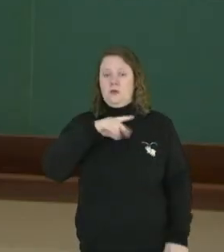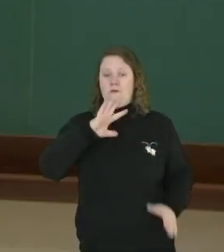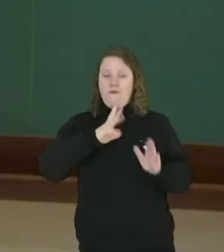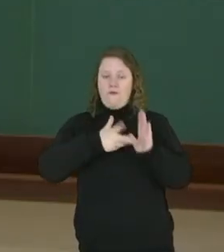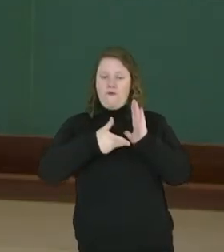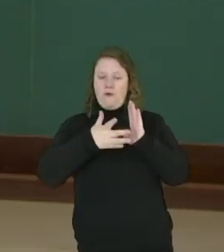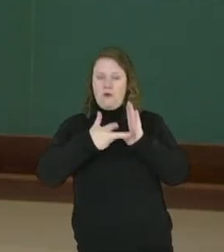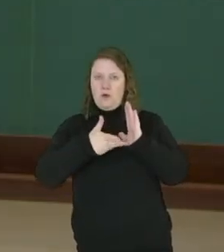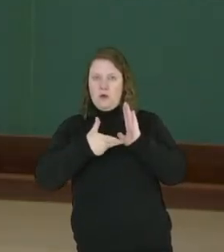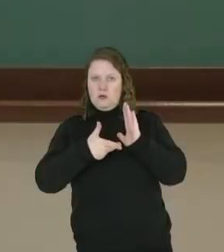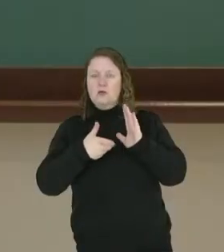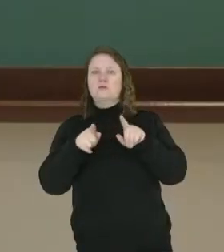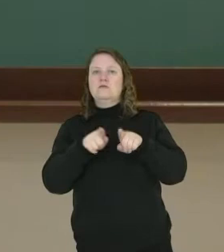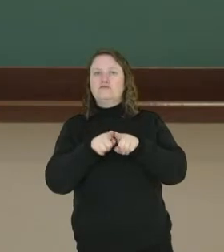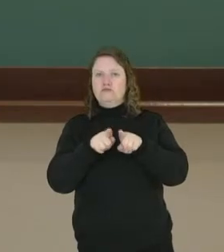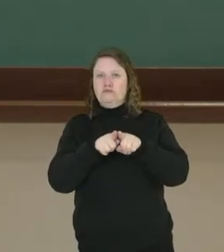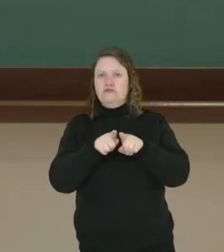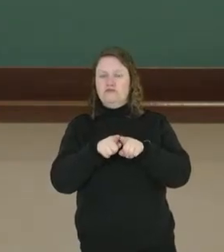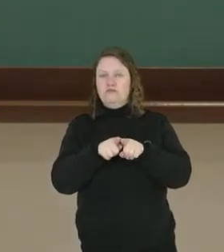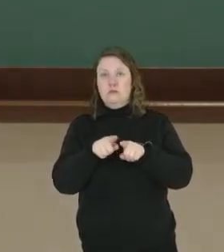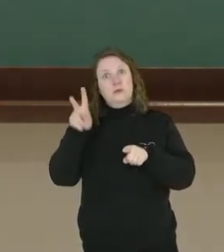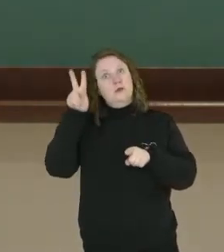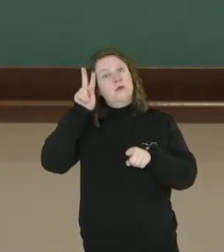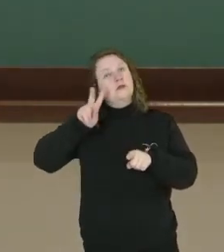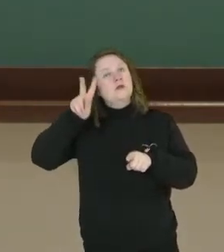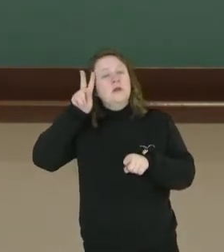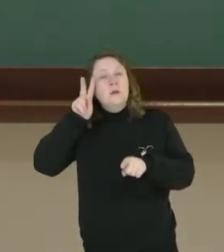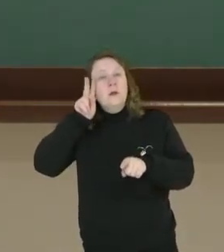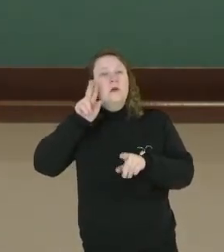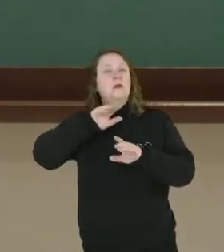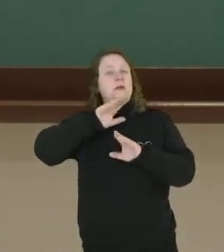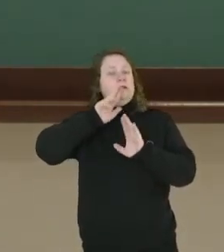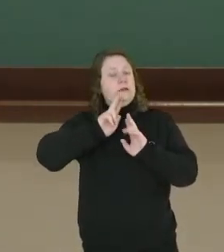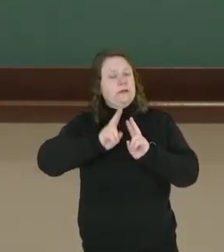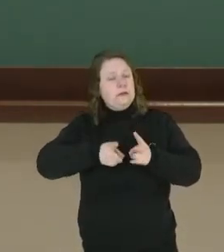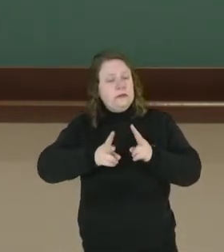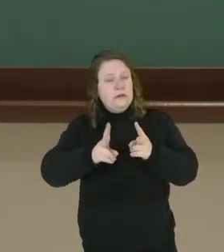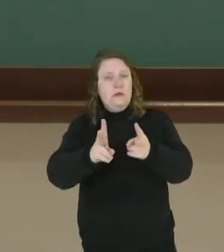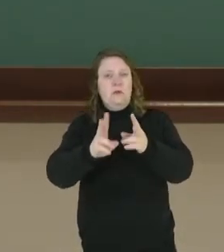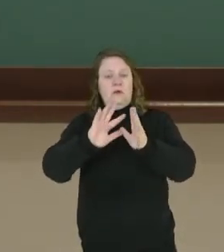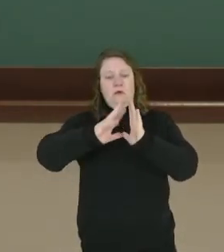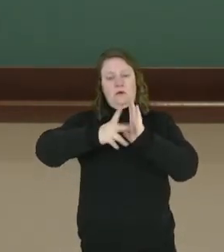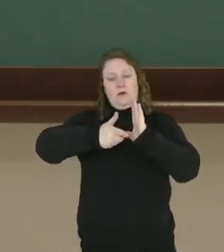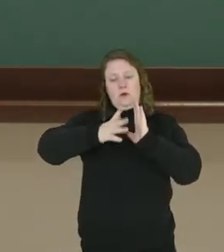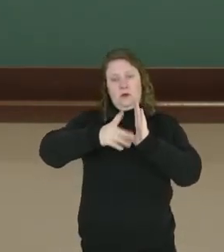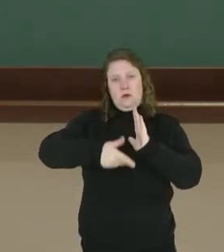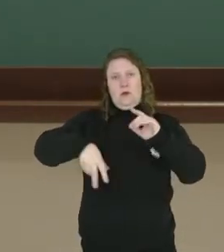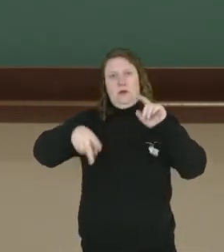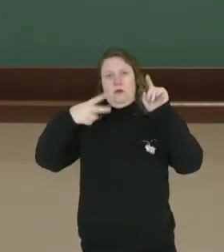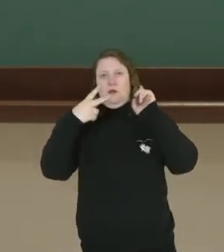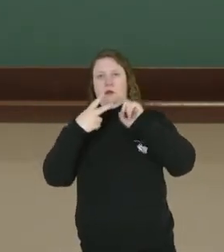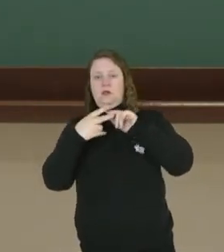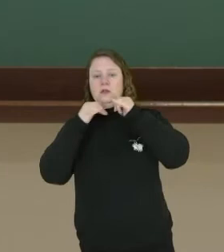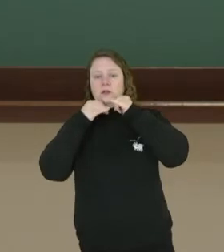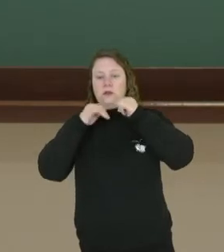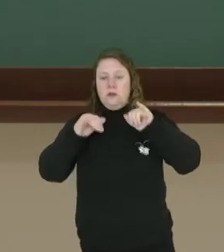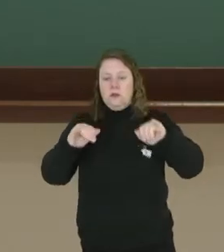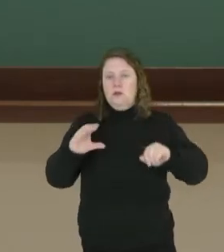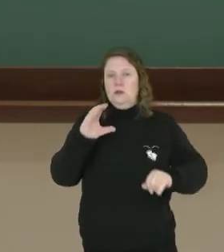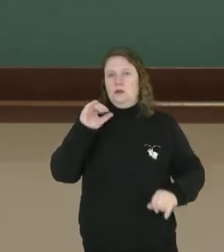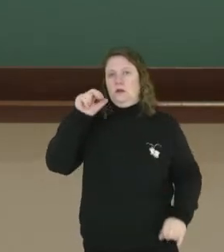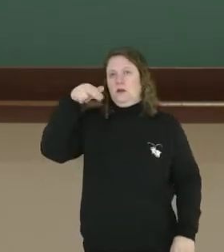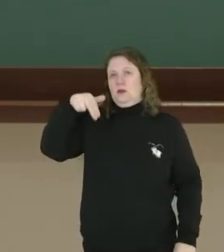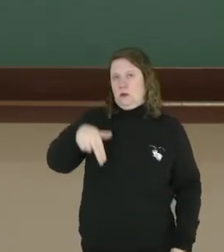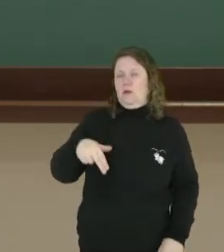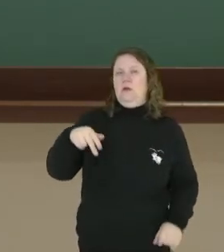Lembre-se rapidinho aqui, ó, comigo, ó. Lembre-se que toda vez que tiver velocidade tem energia cinética. Toda vez que